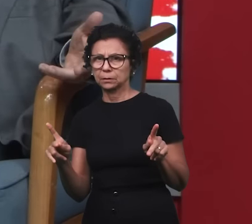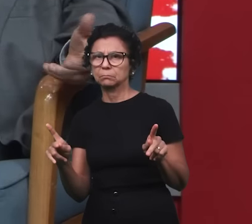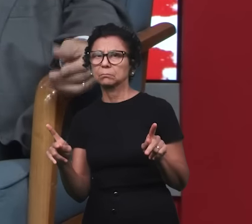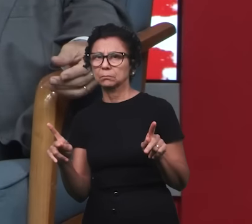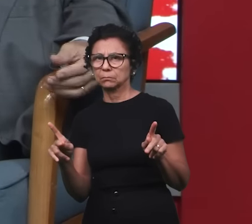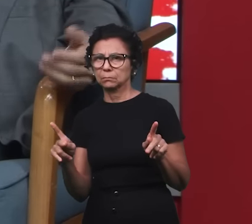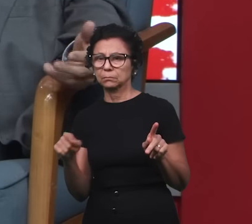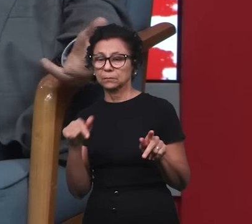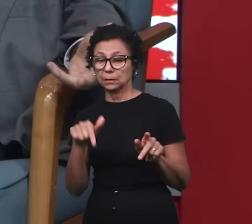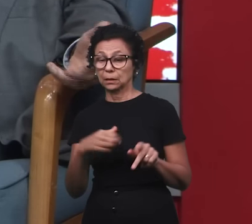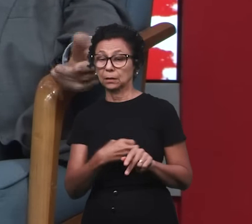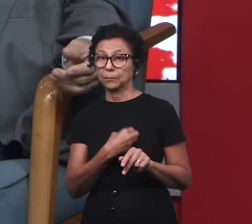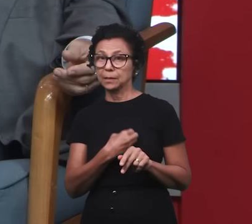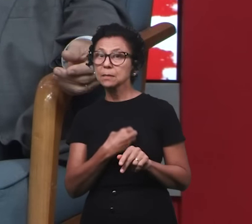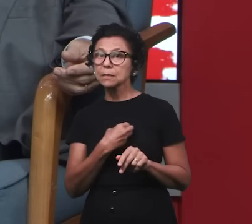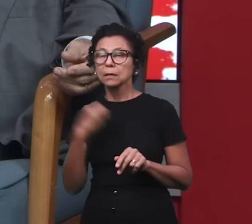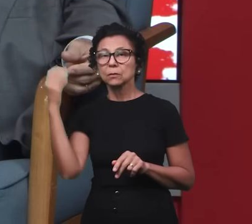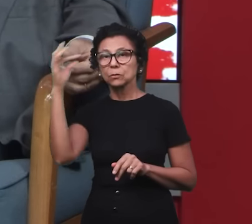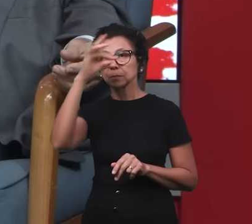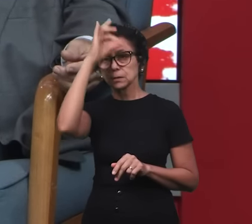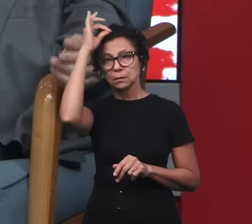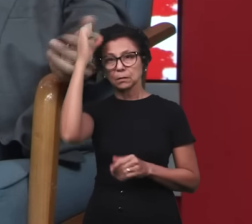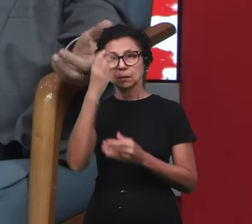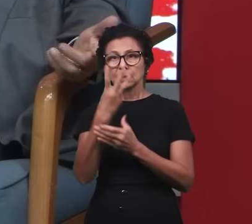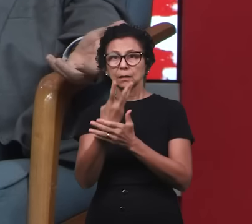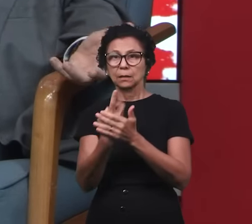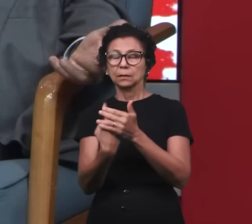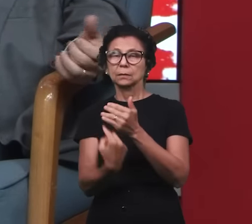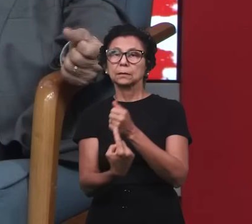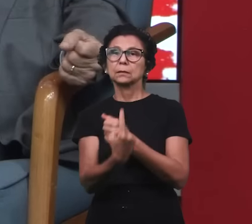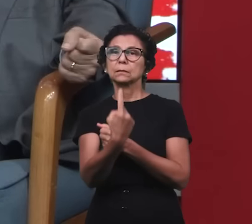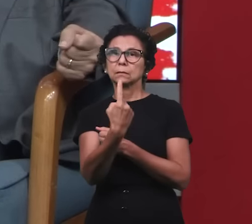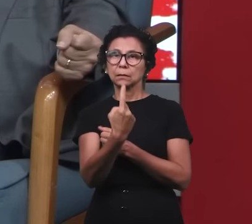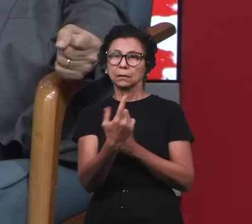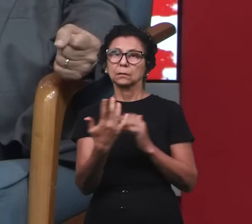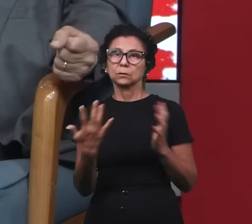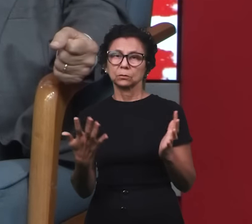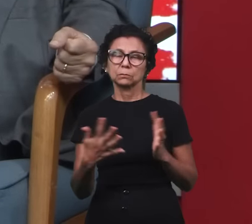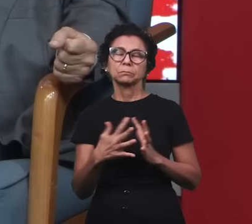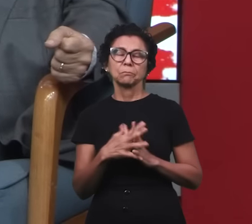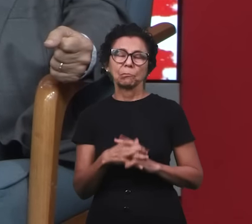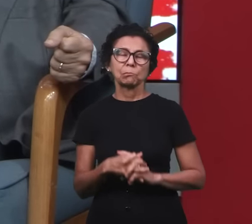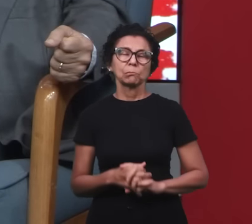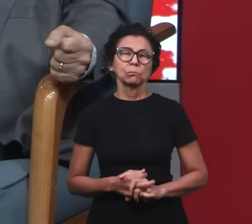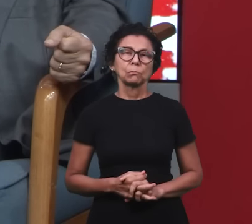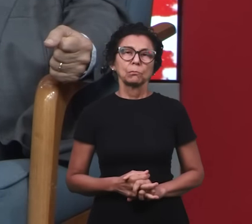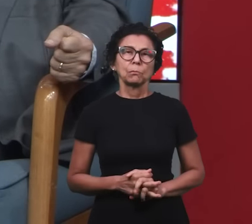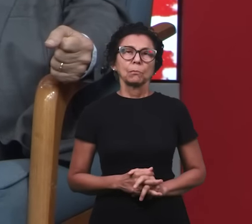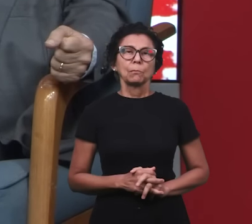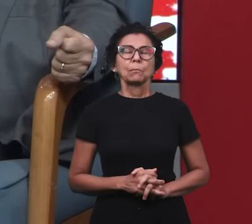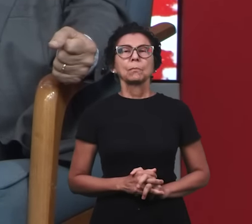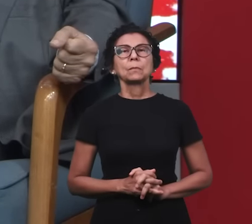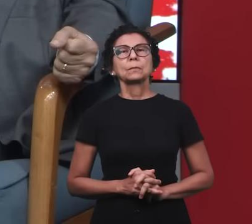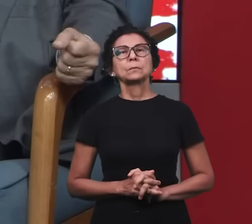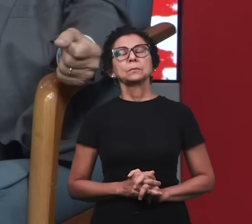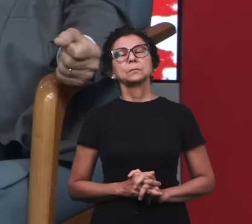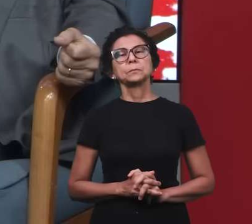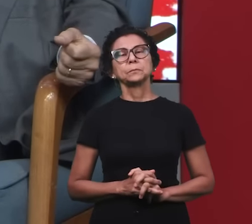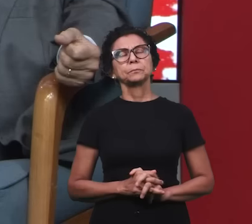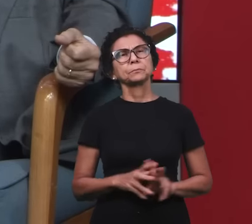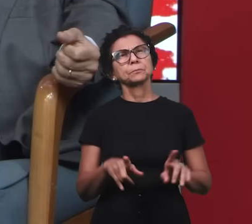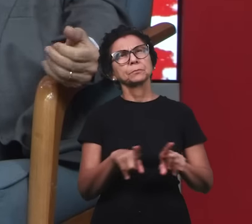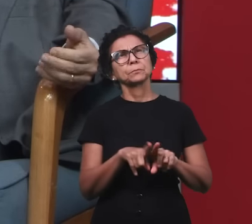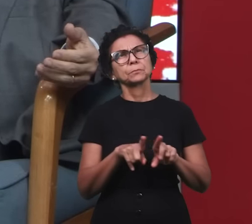né? É Deus triuno. O Espírito Santo faz parte disso. E nós